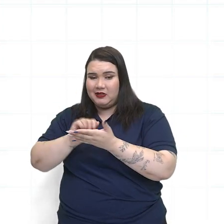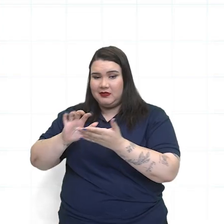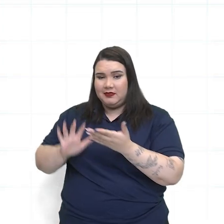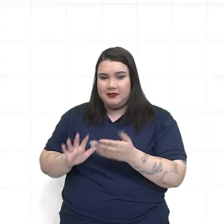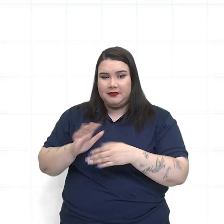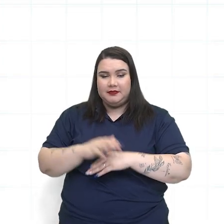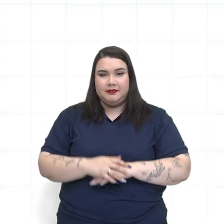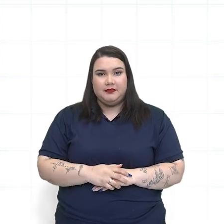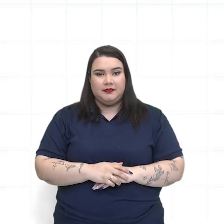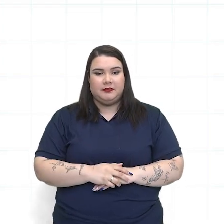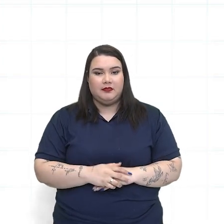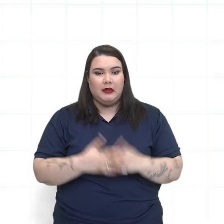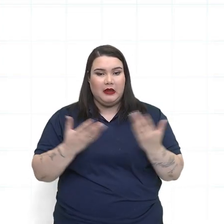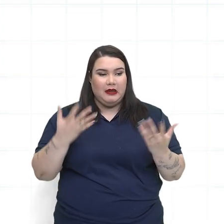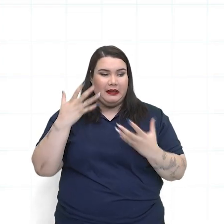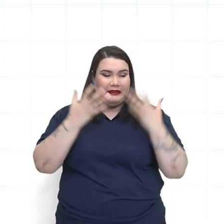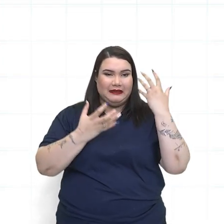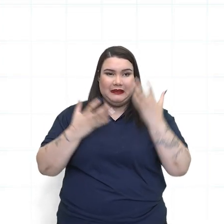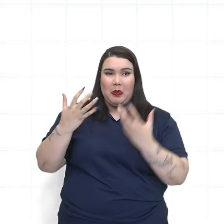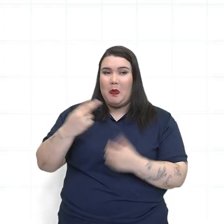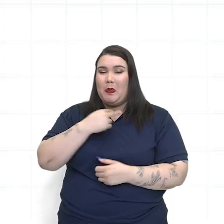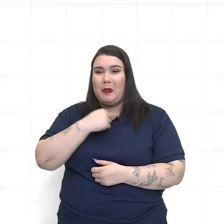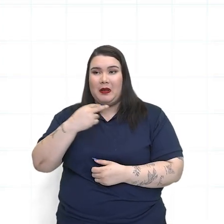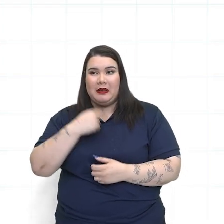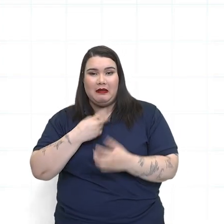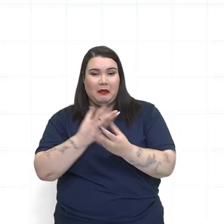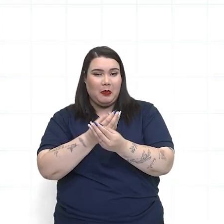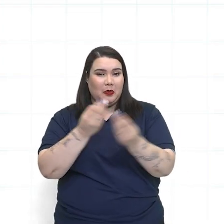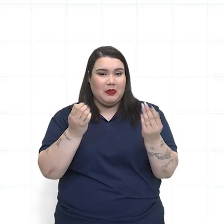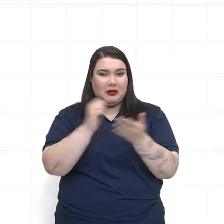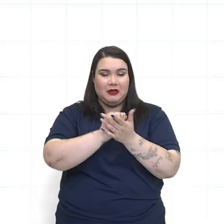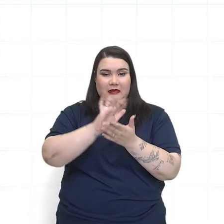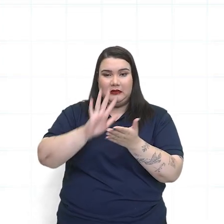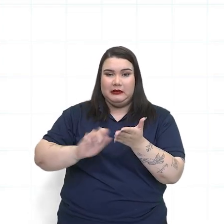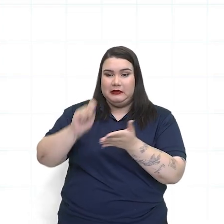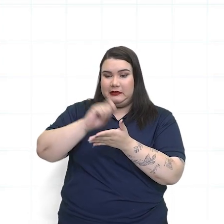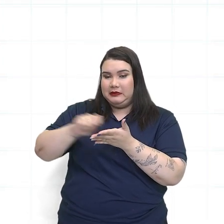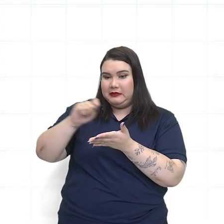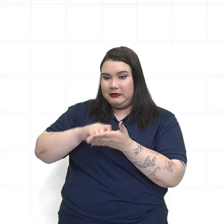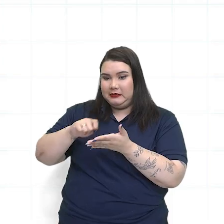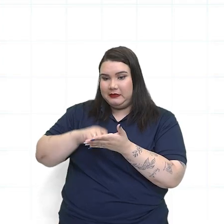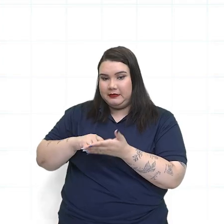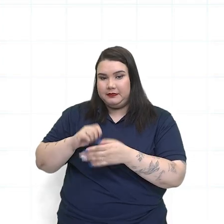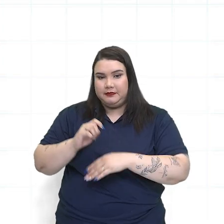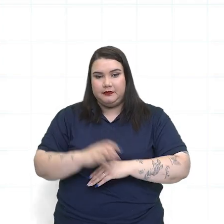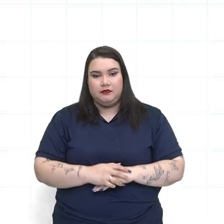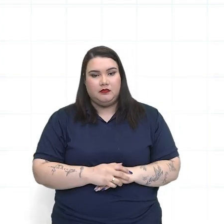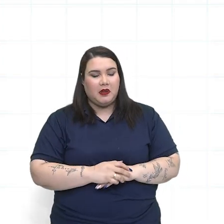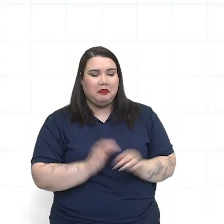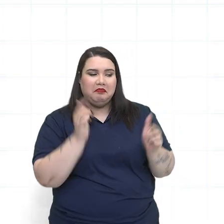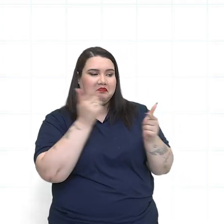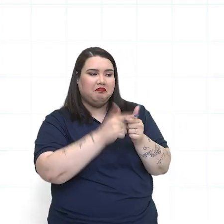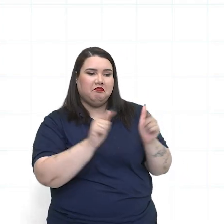demais. Ou seja, estou enrolada demais, ou seja, ela está com muitas tarefas para fazer. Aí o